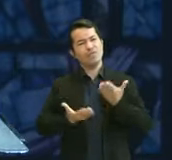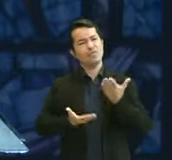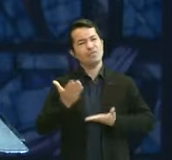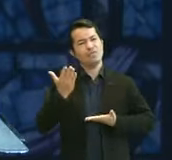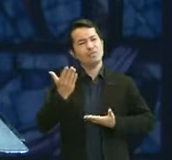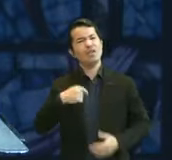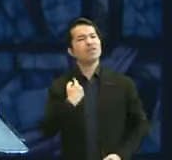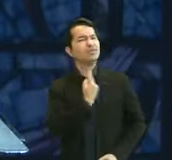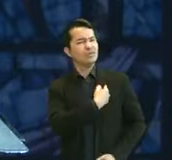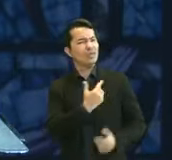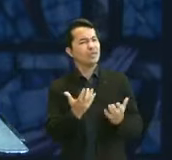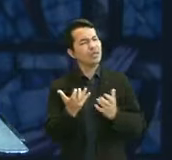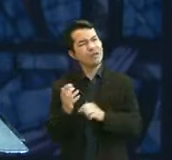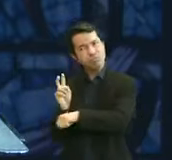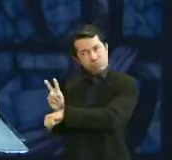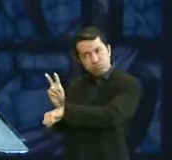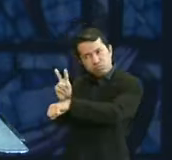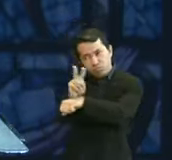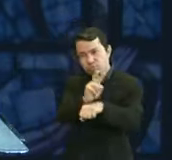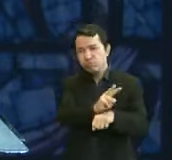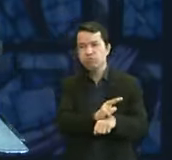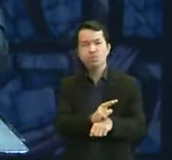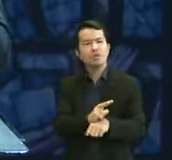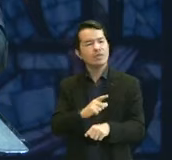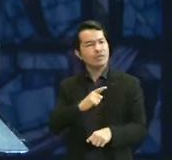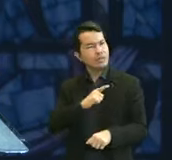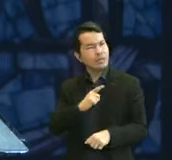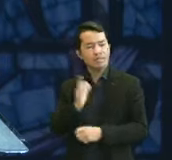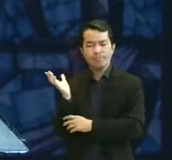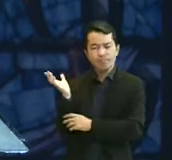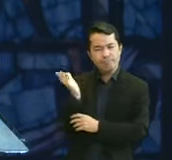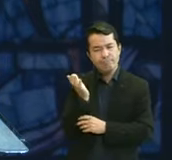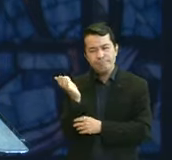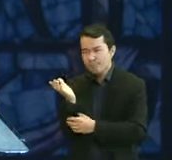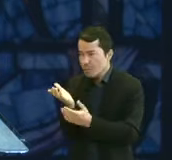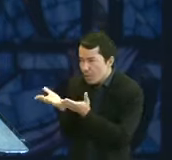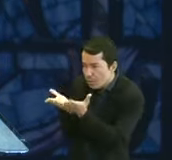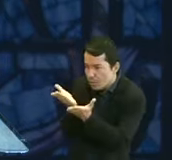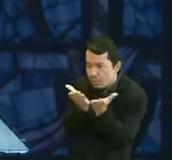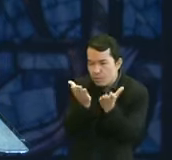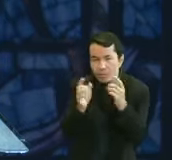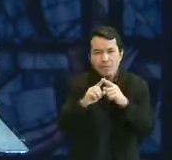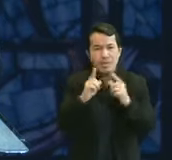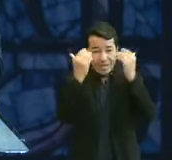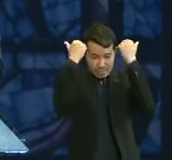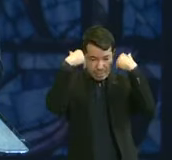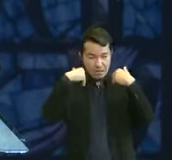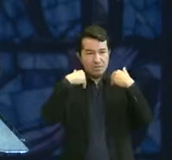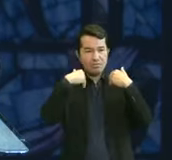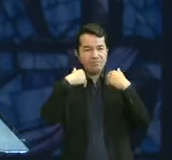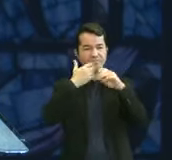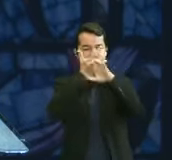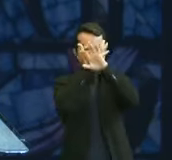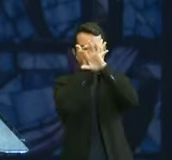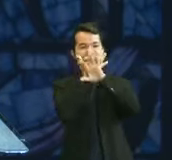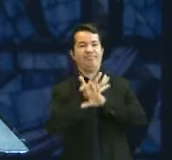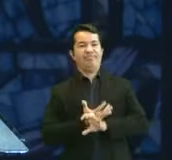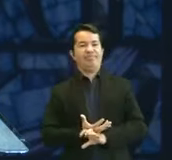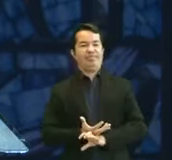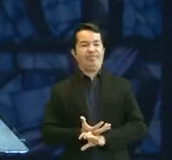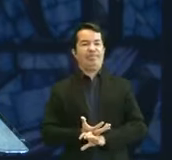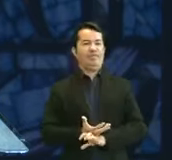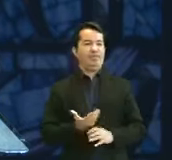mesas, queremos cuidar das pessoas, queremos auxiliá-las, mas estamos vazios. Eu nunca